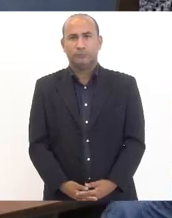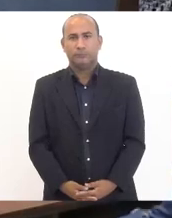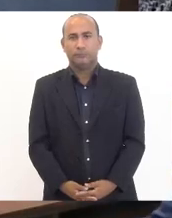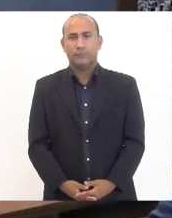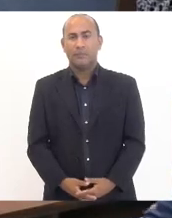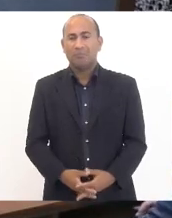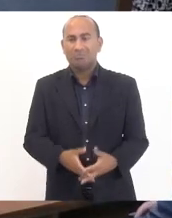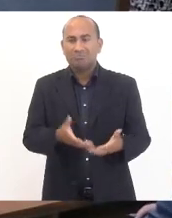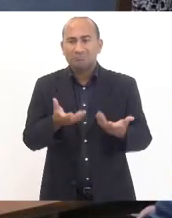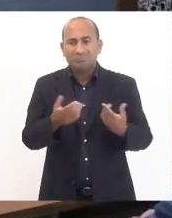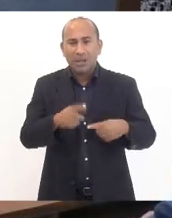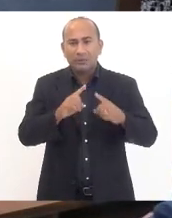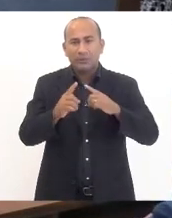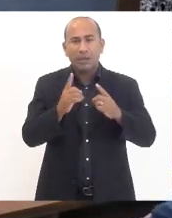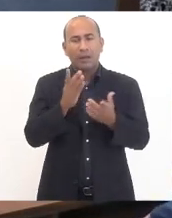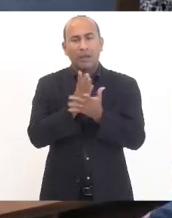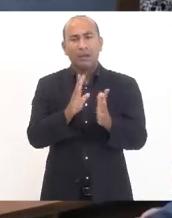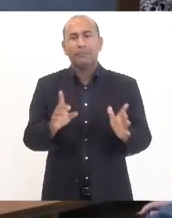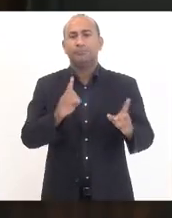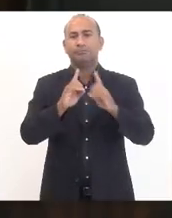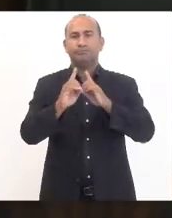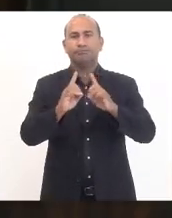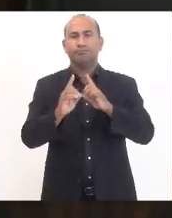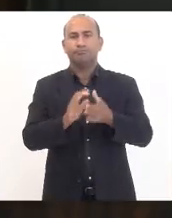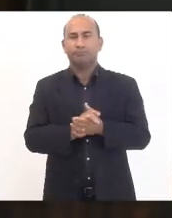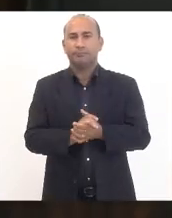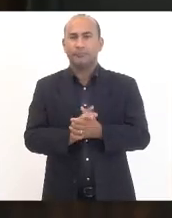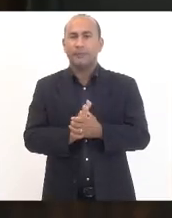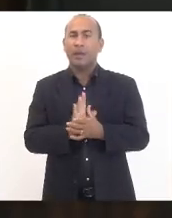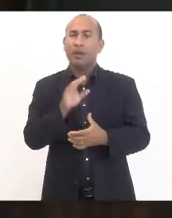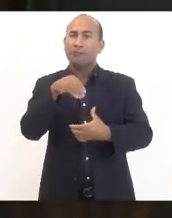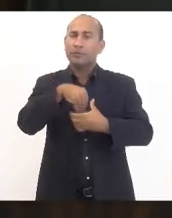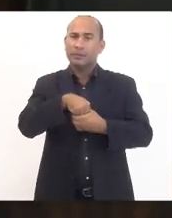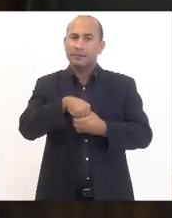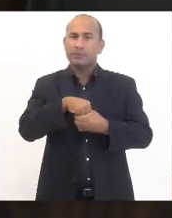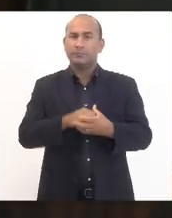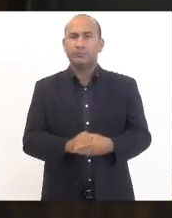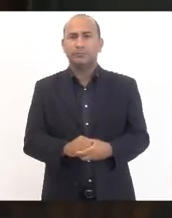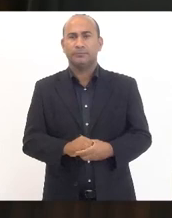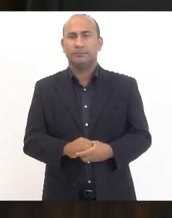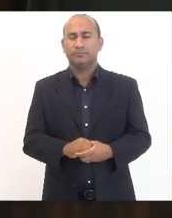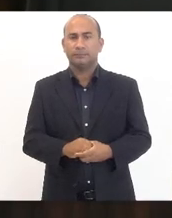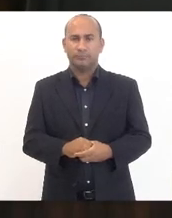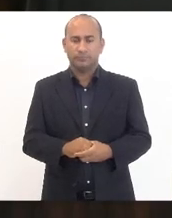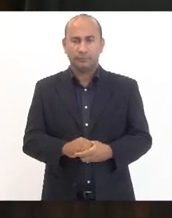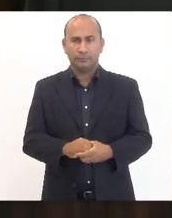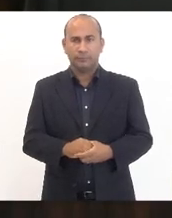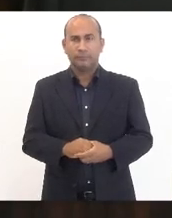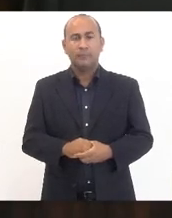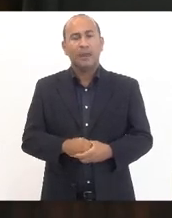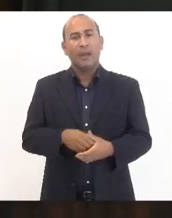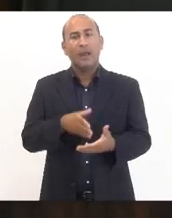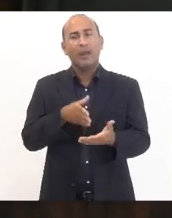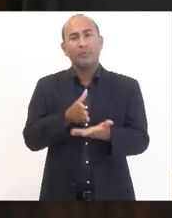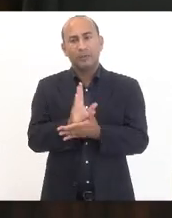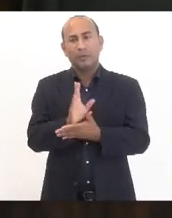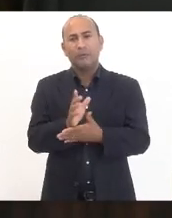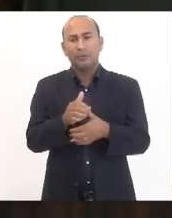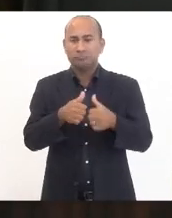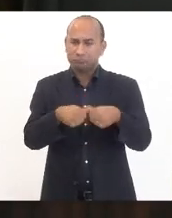Não havendo quem queira discutir, encerrada a discussão. Em votação, senhores que aprovam, permaneçam como